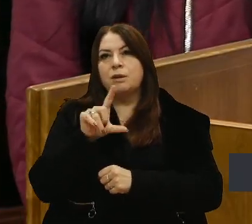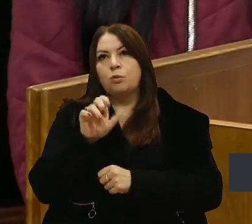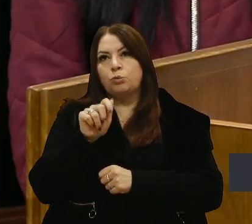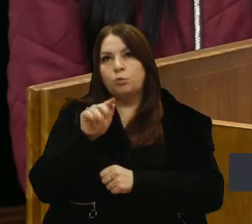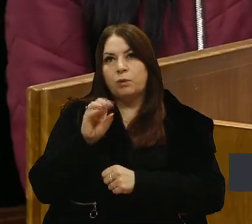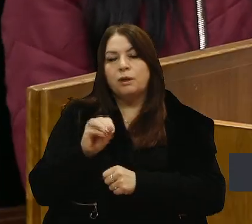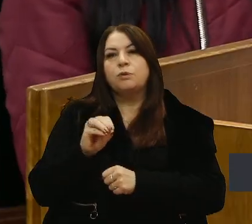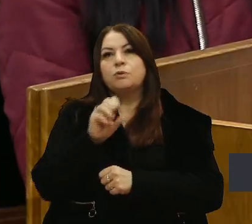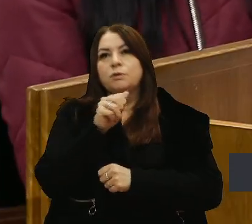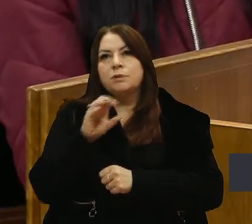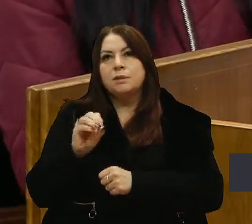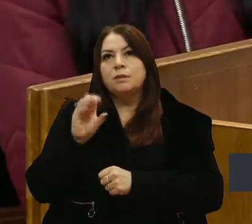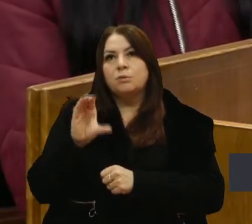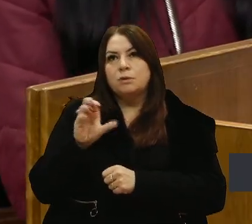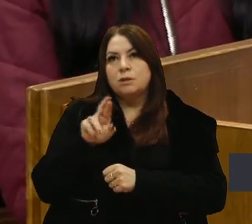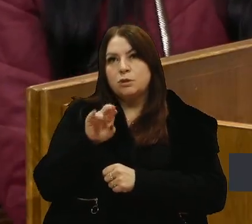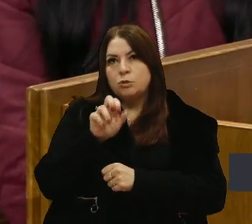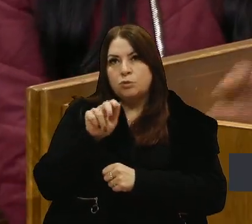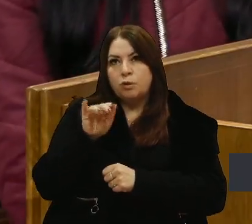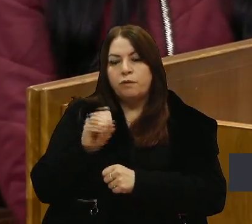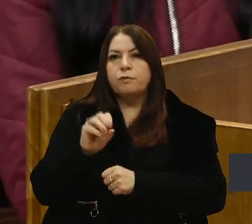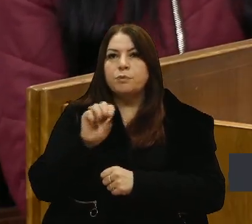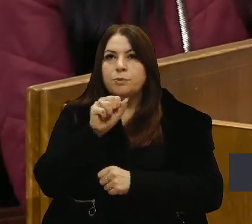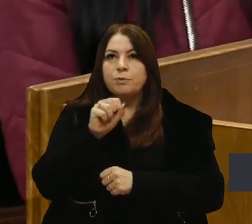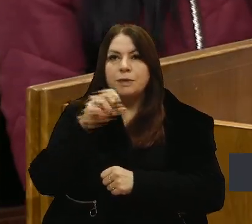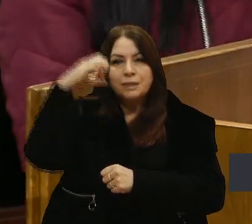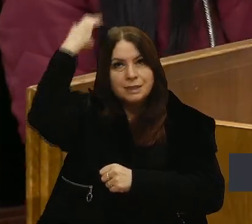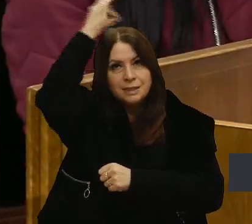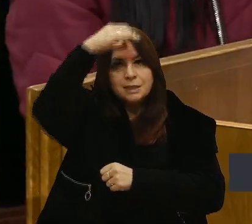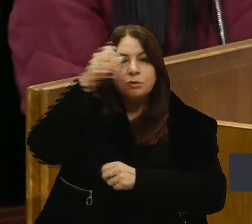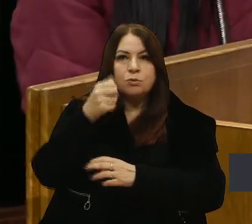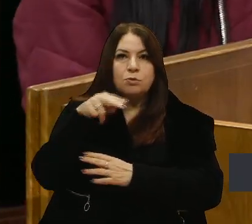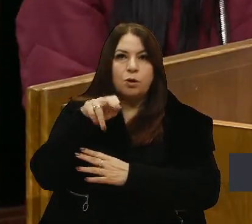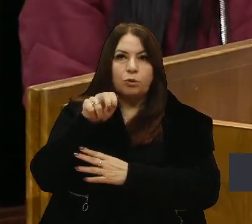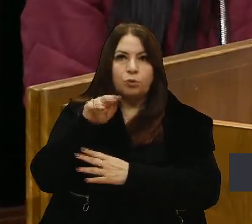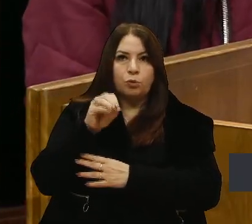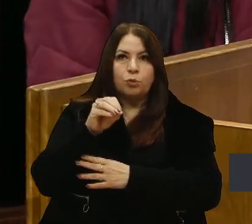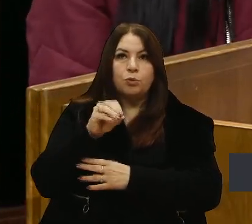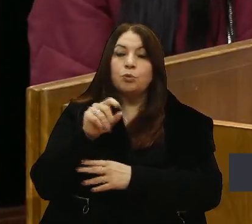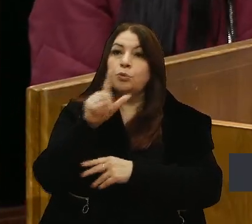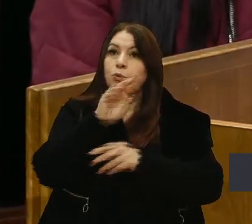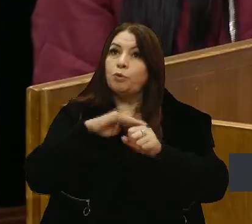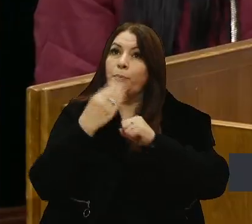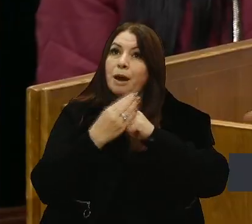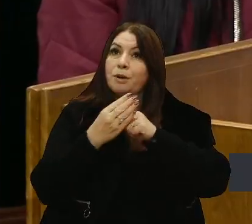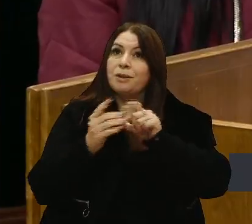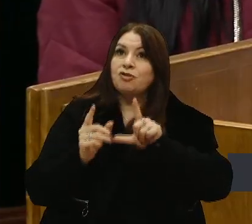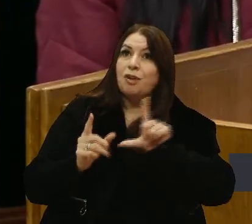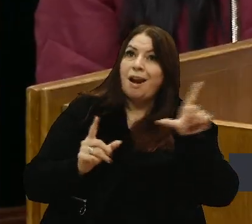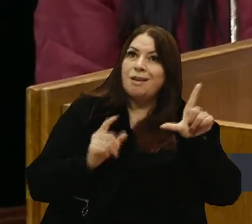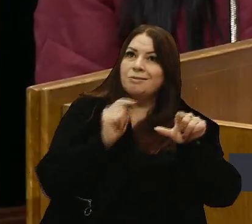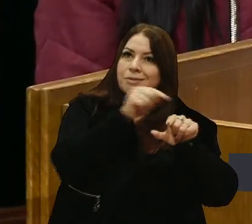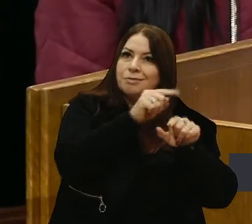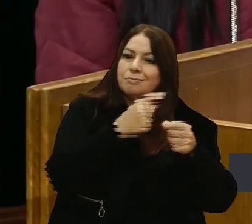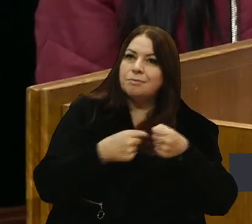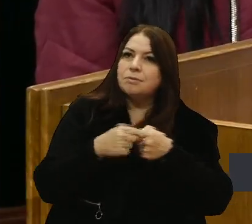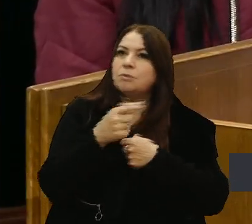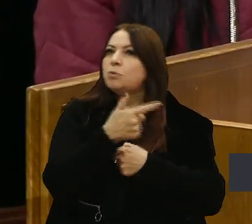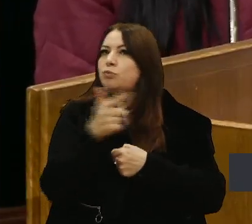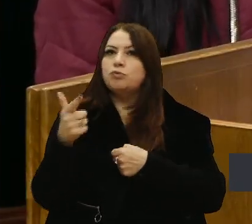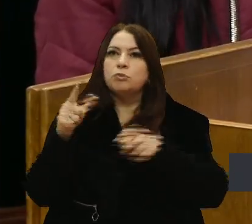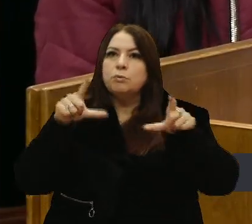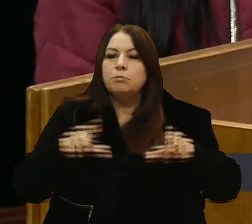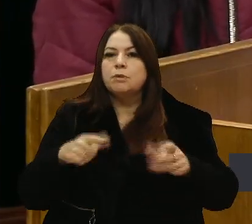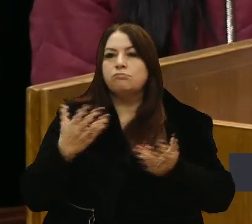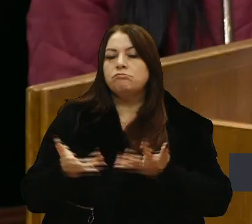Cristóvão e Santo Antônio, bairros lá da região leste da cidade, que antes, como eu disse, não tinham esse